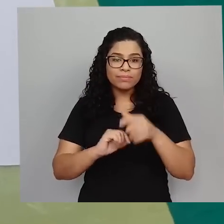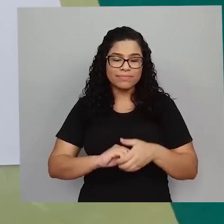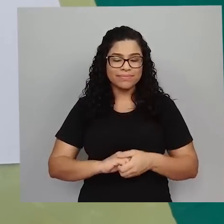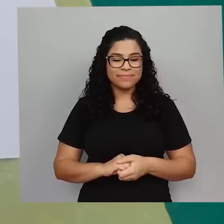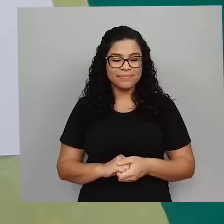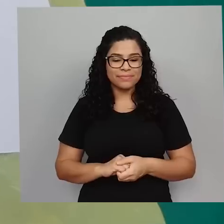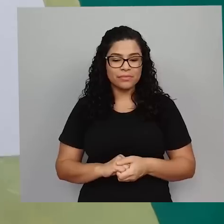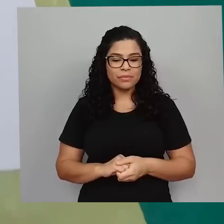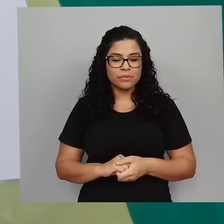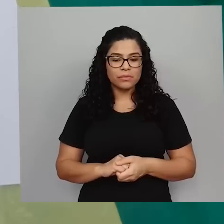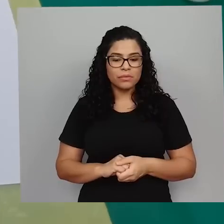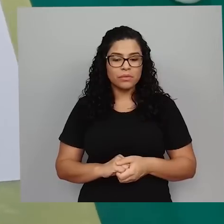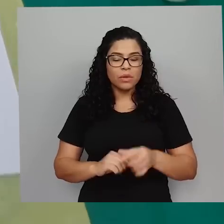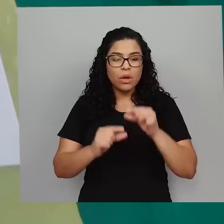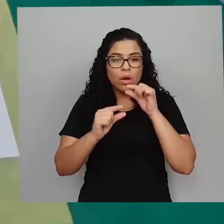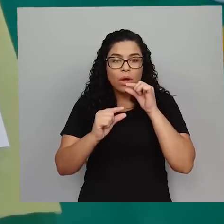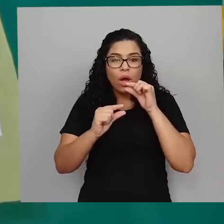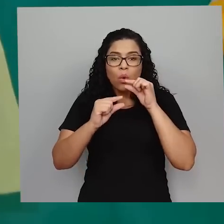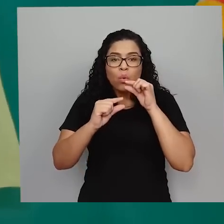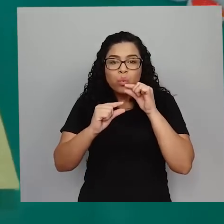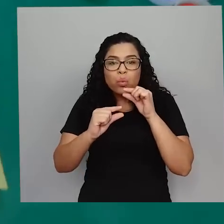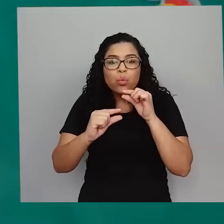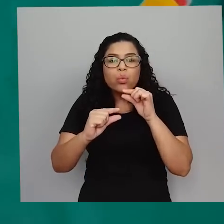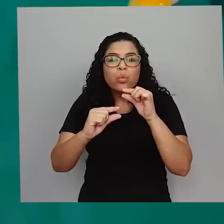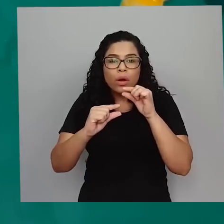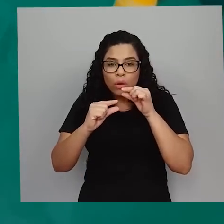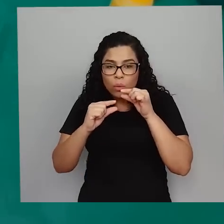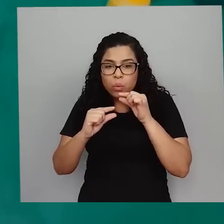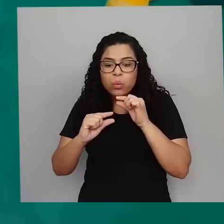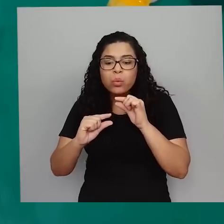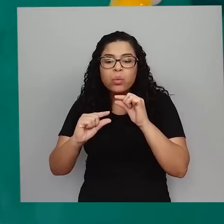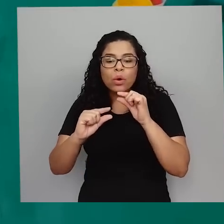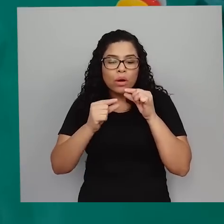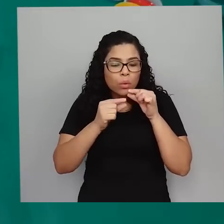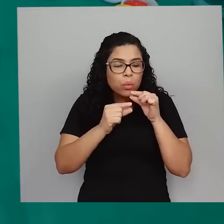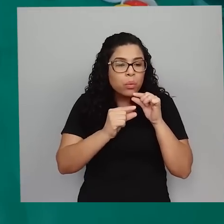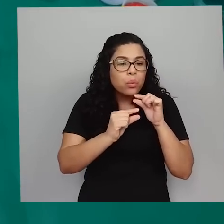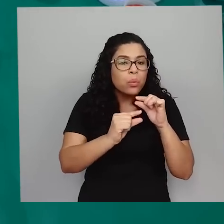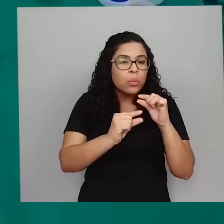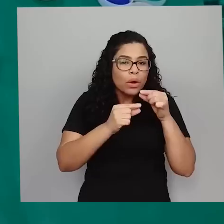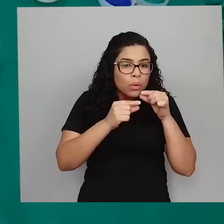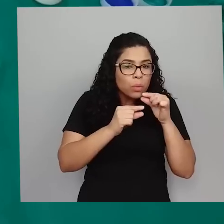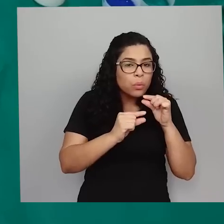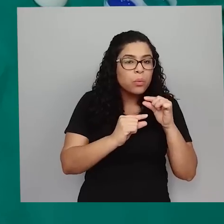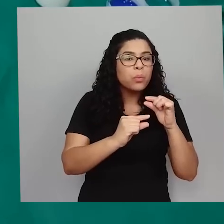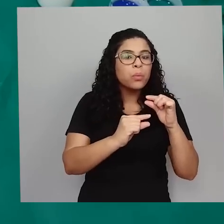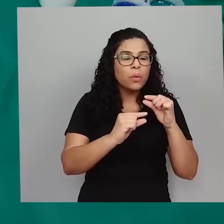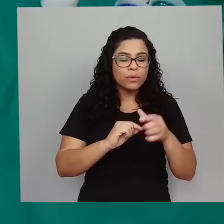o canudinho, colocar na boca e começar a soprar, ó.